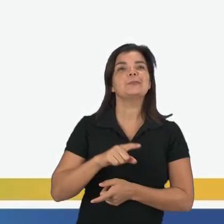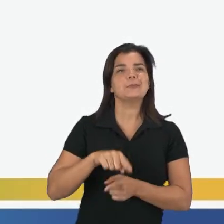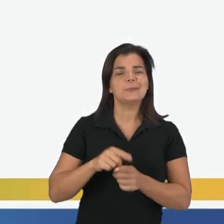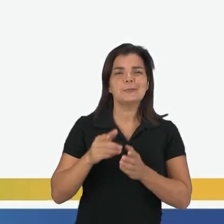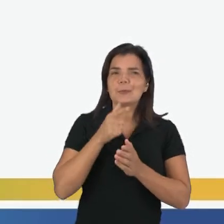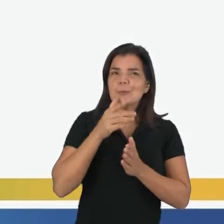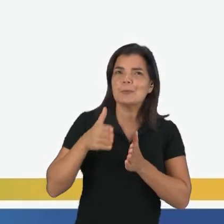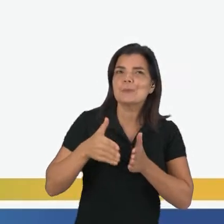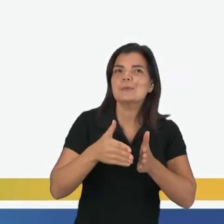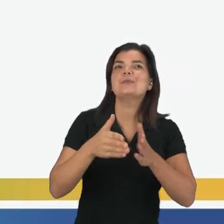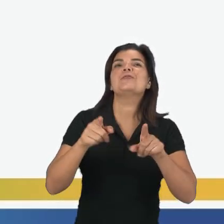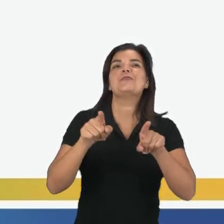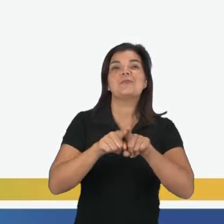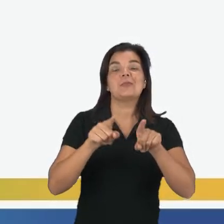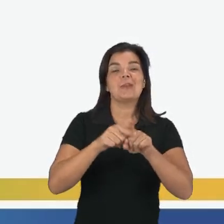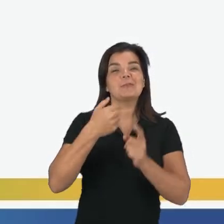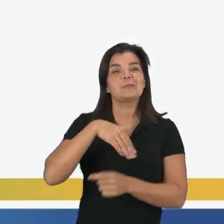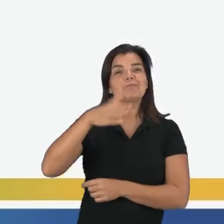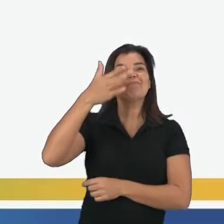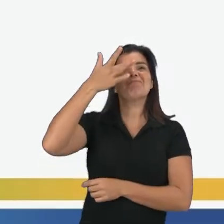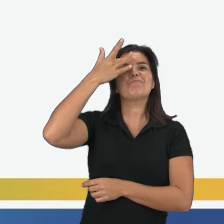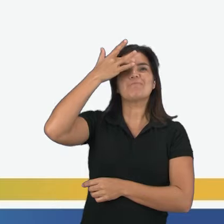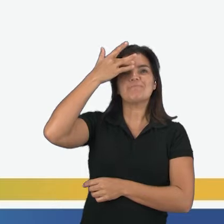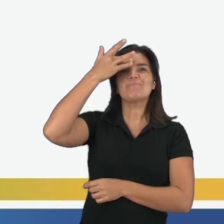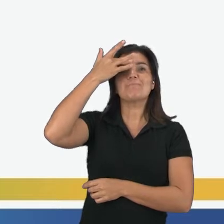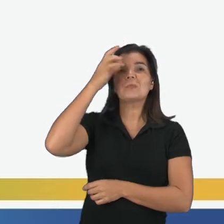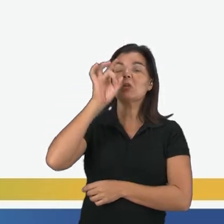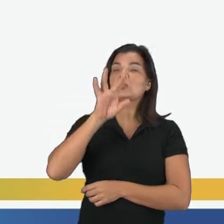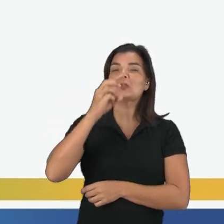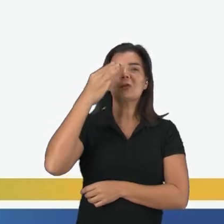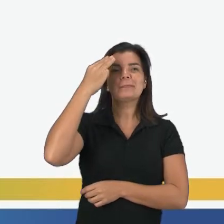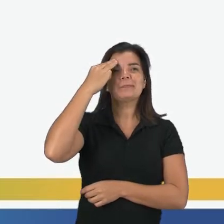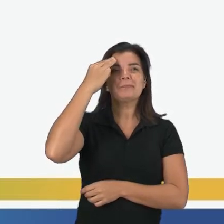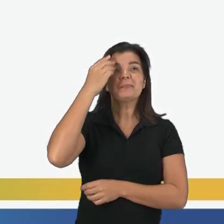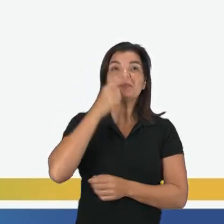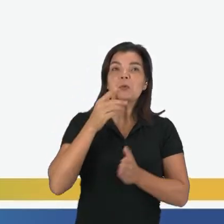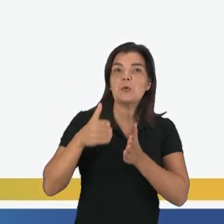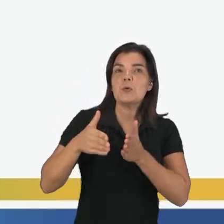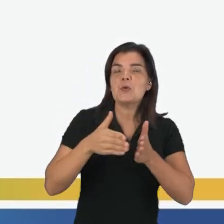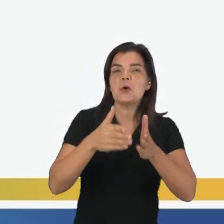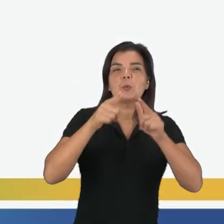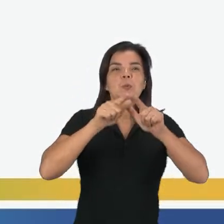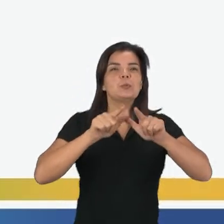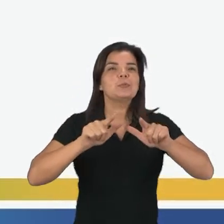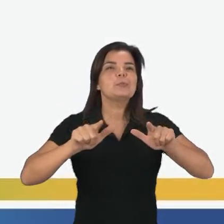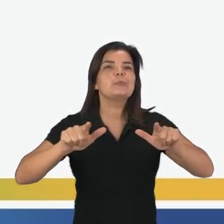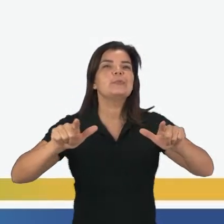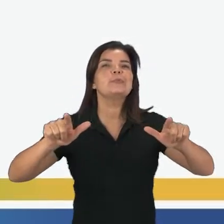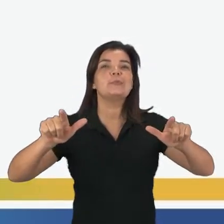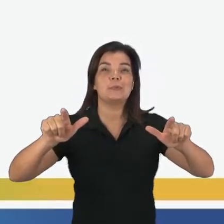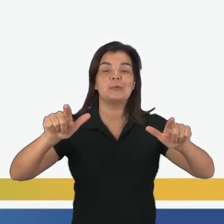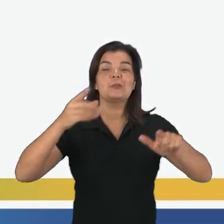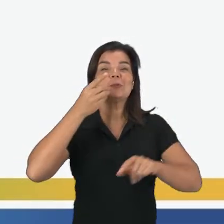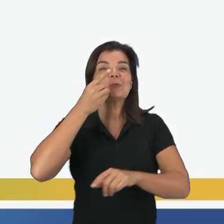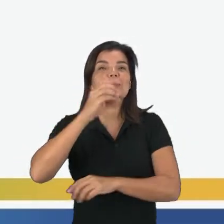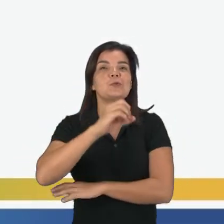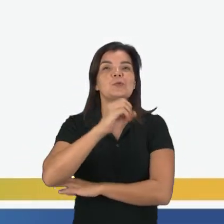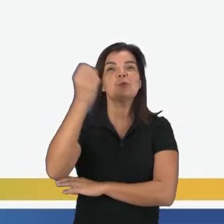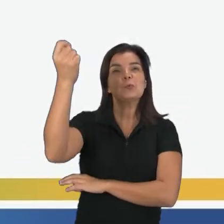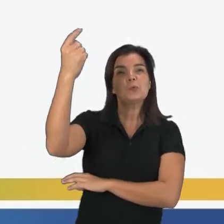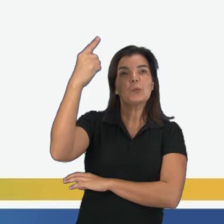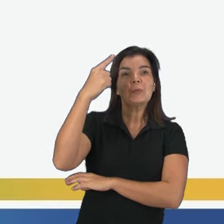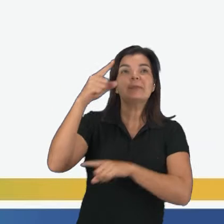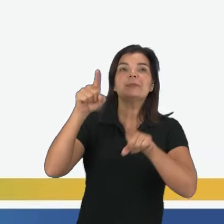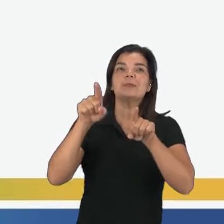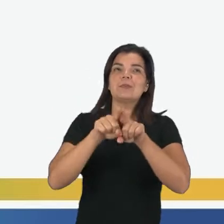marcante desse ribeirinho agora fica registrada apenas em minha memória. Um rio de águas límpidas, intermináveis dias